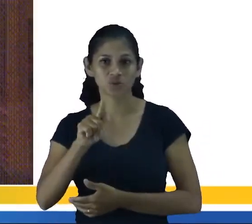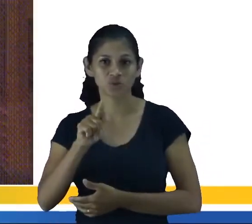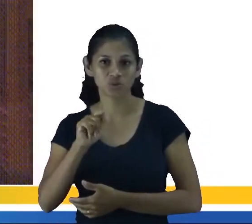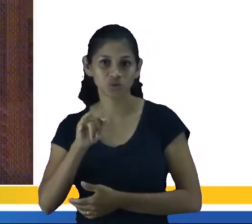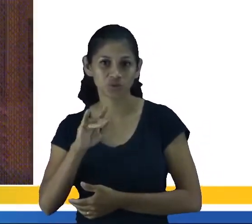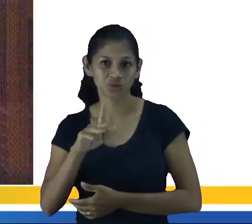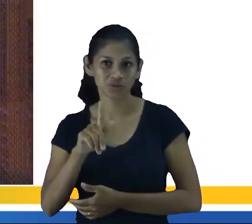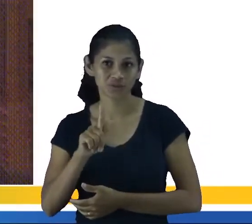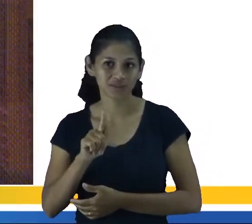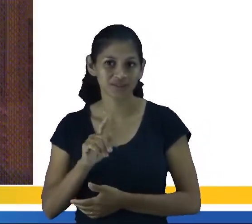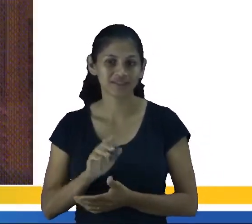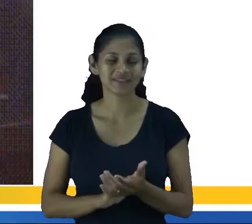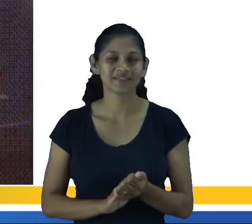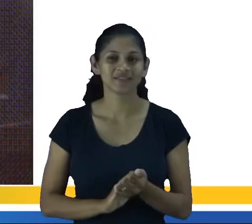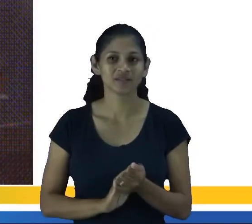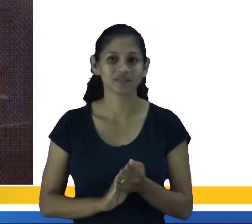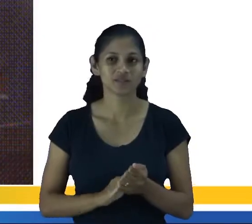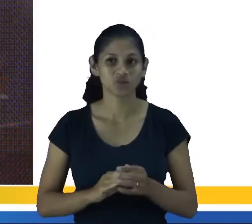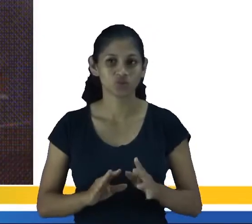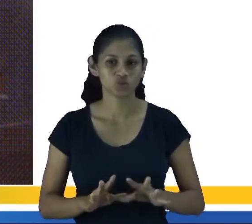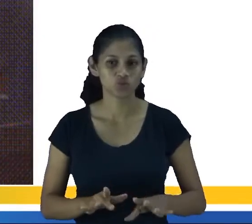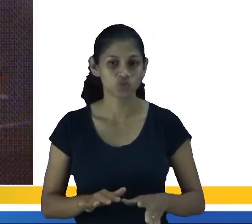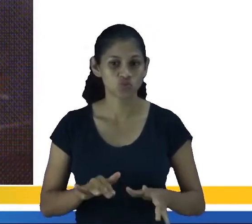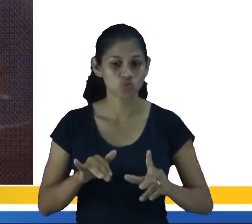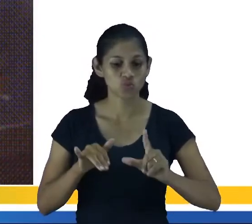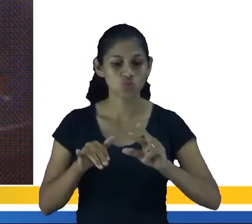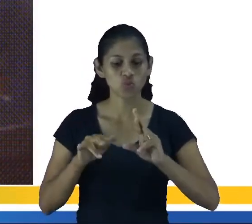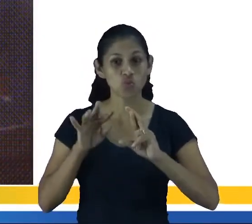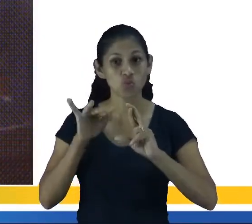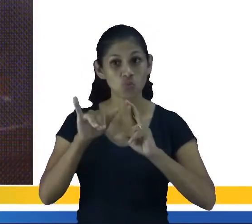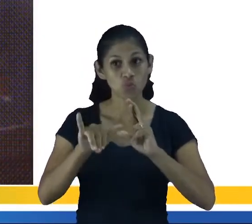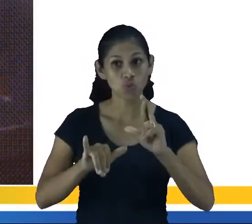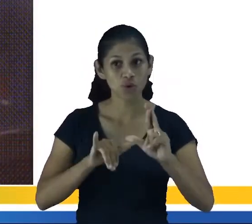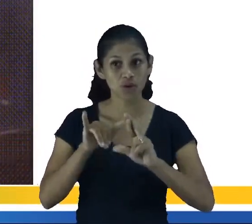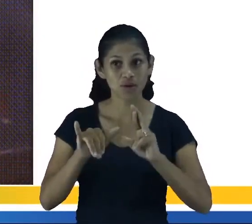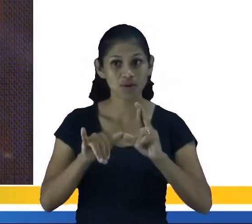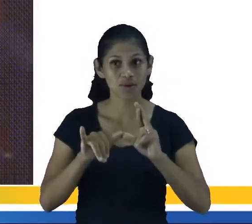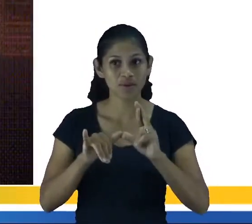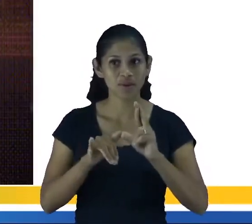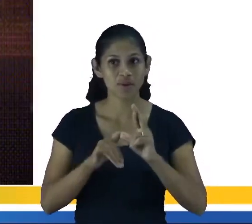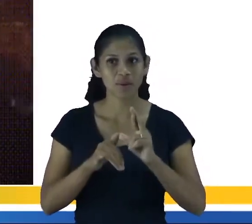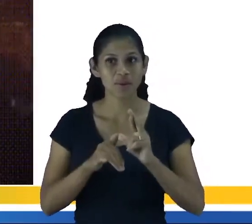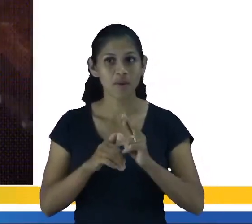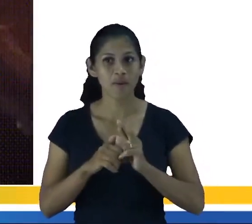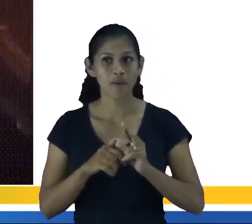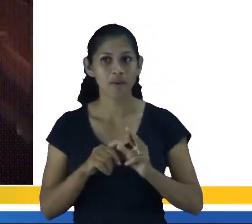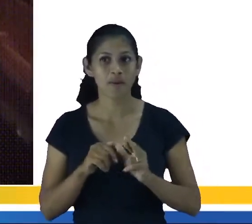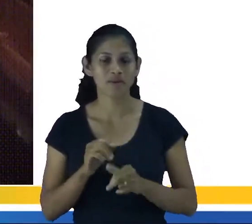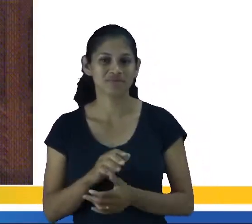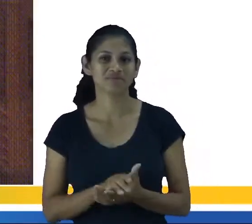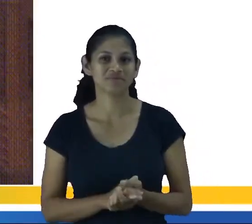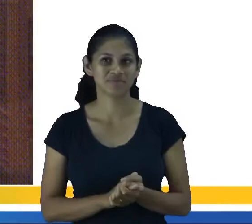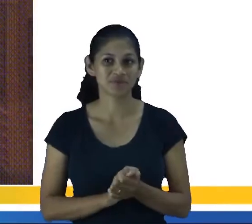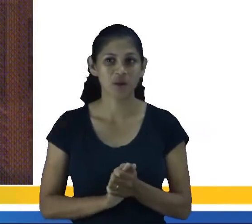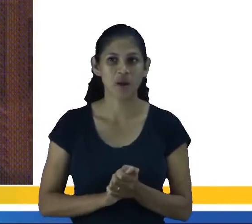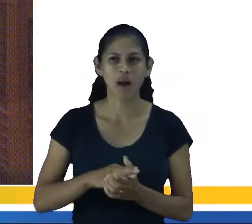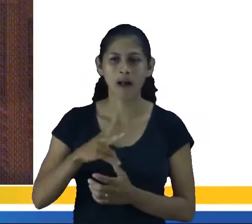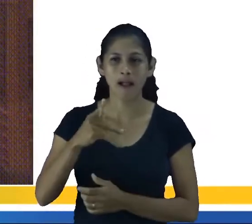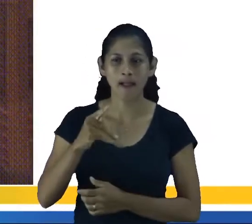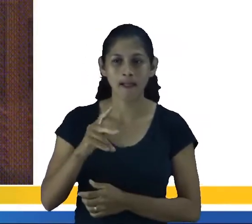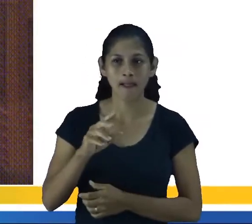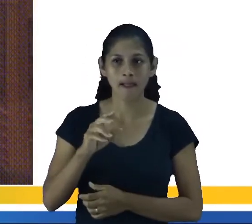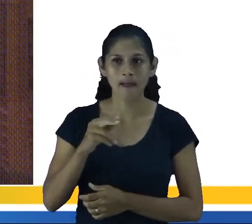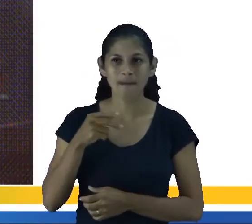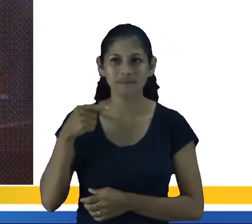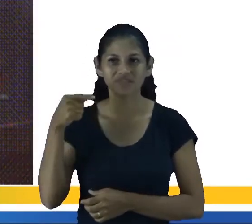muito legal. Essa reação, ela se chama pasta de dente de elefante. Imagina um elefante escovendo os dentes, gente. Então essa aí é